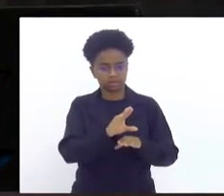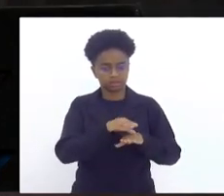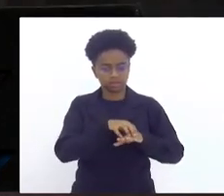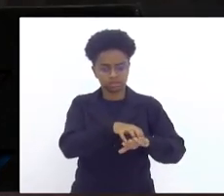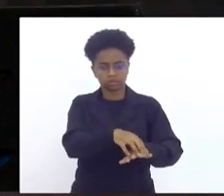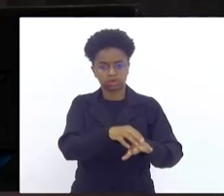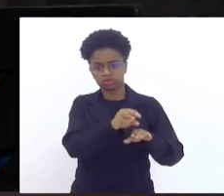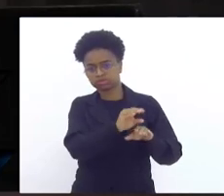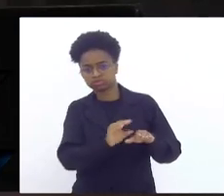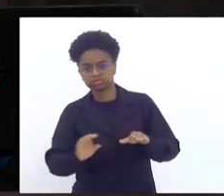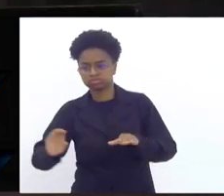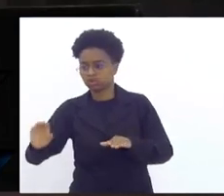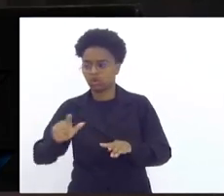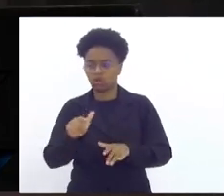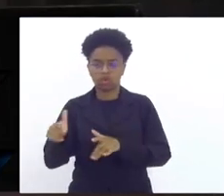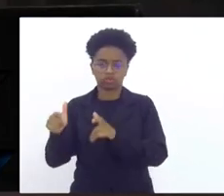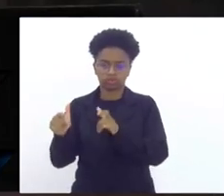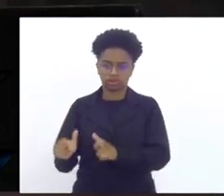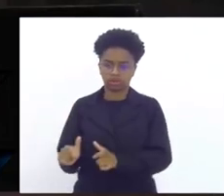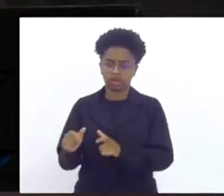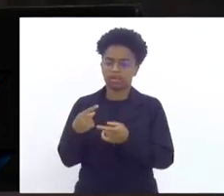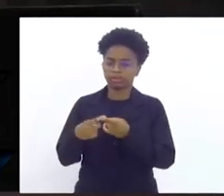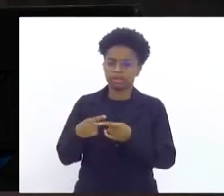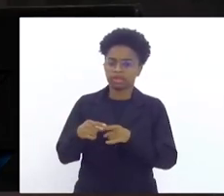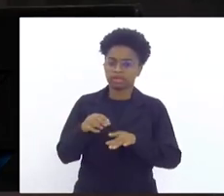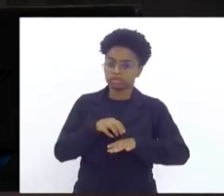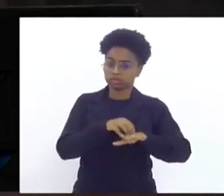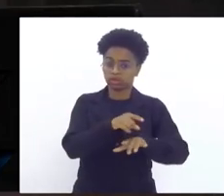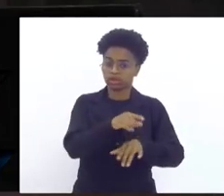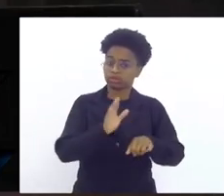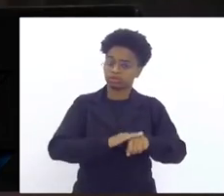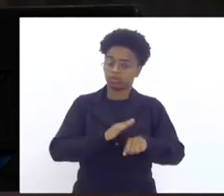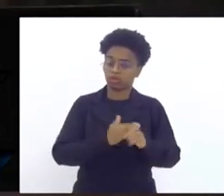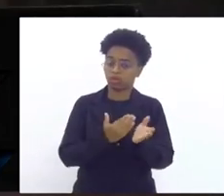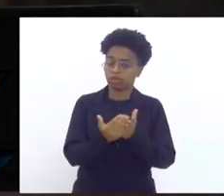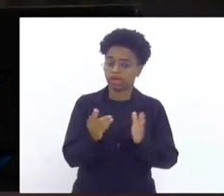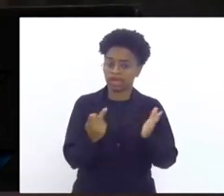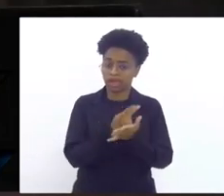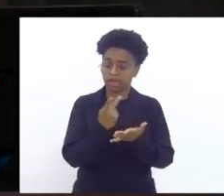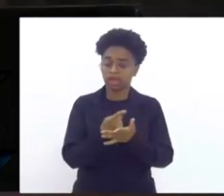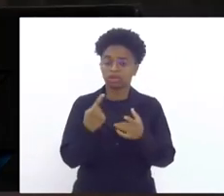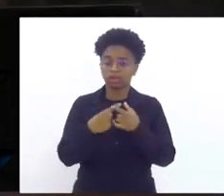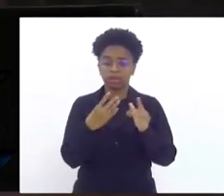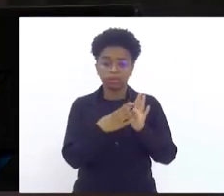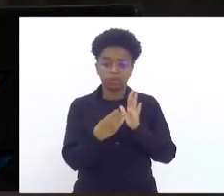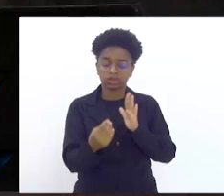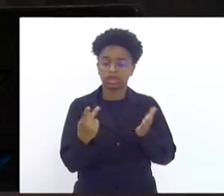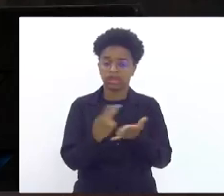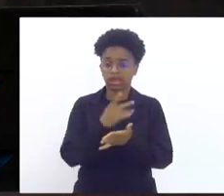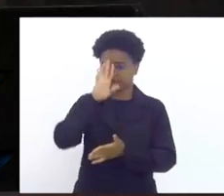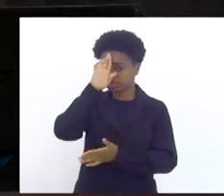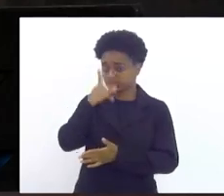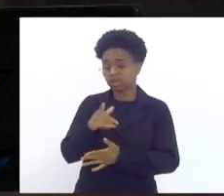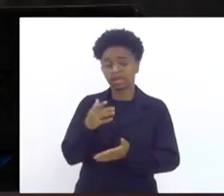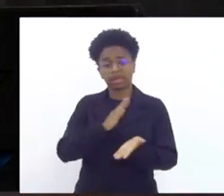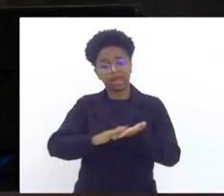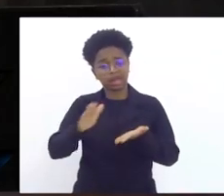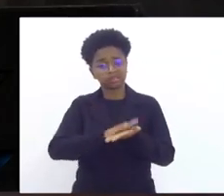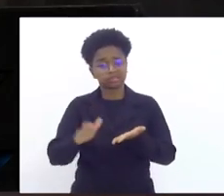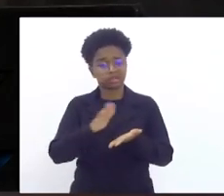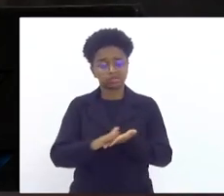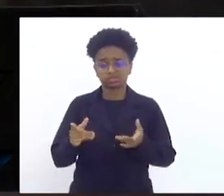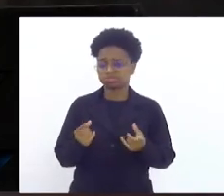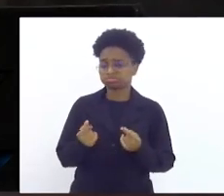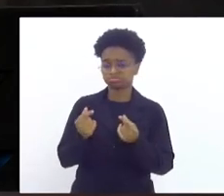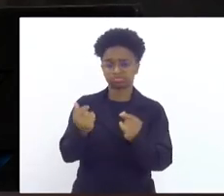outra pasta o transporte esse que ele começou errado o modelo ultrapassado errado equivocado que gastou muito muito